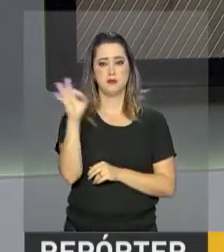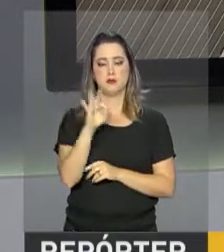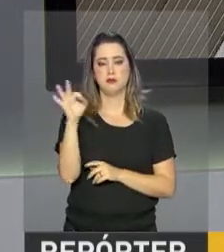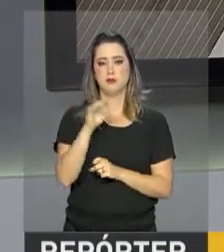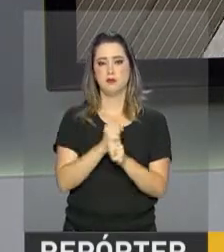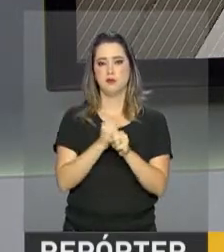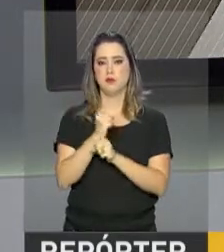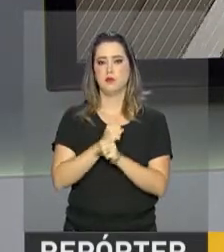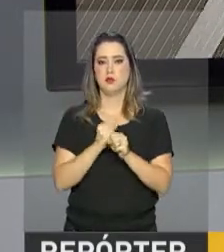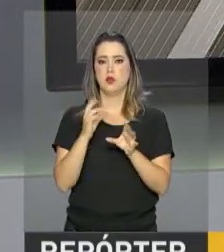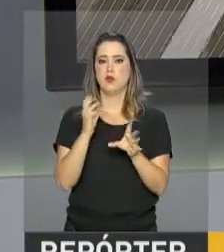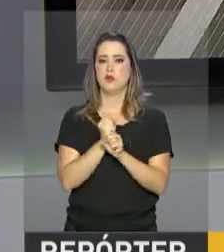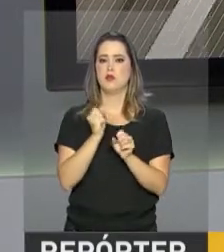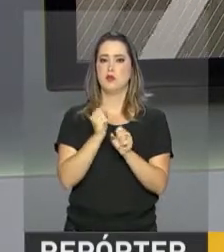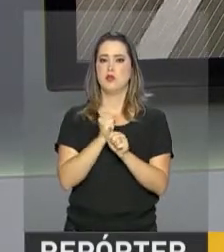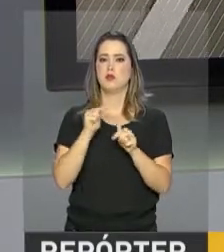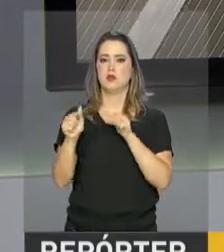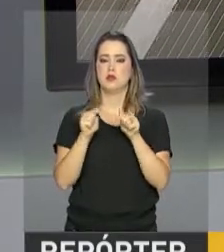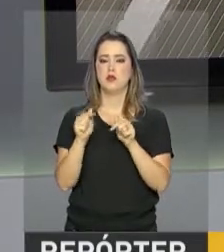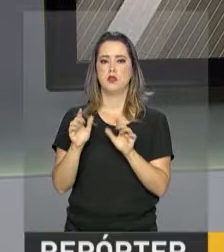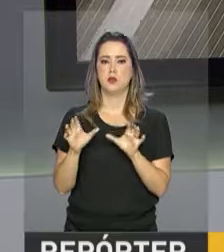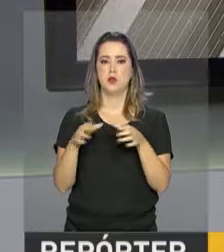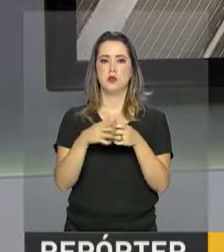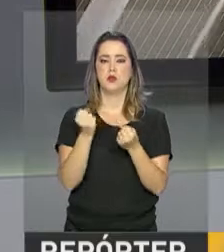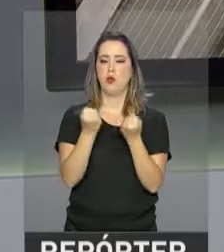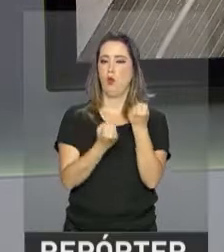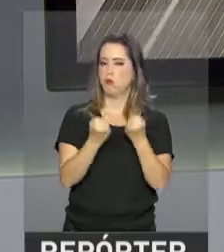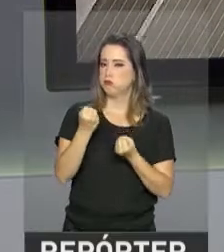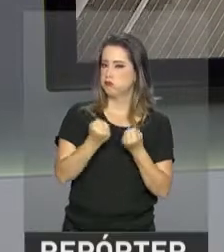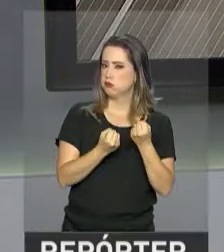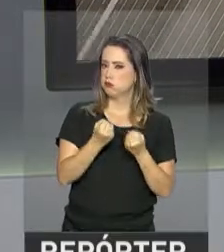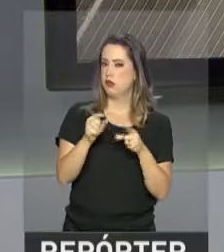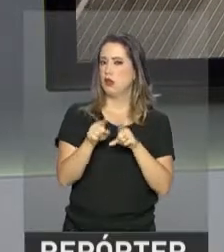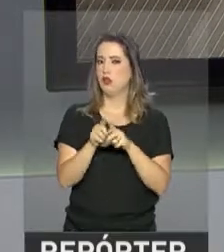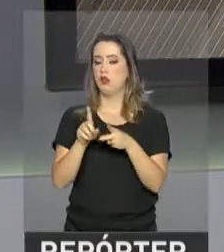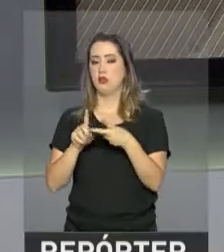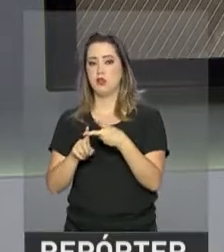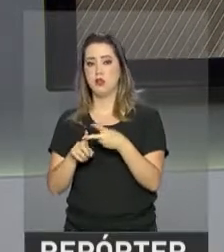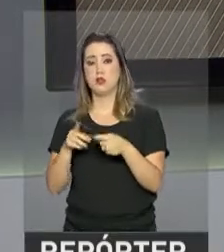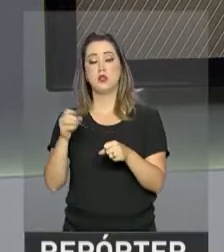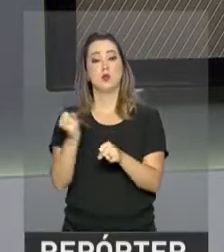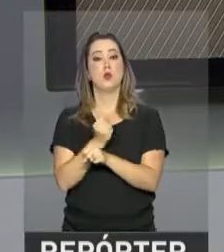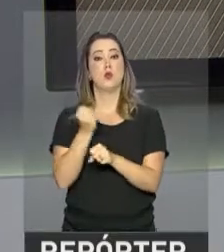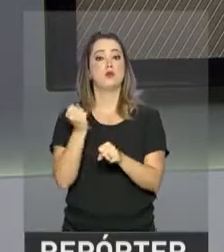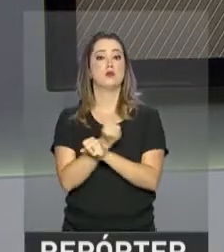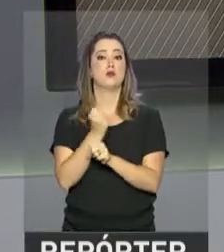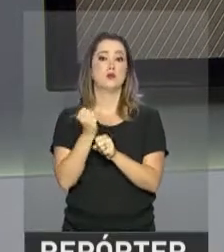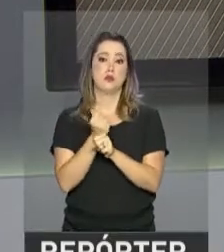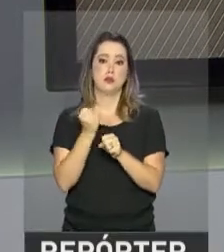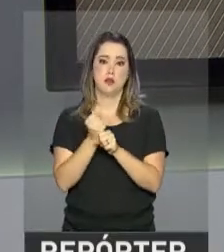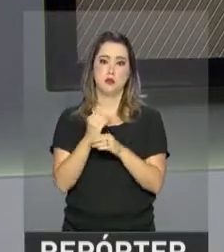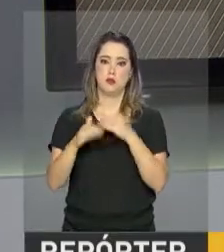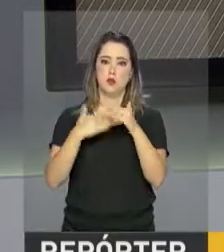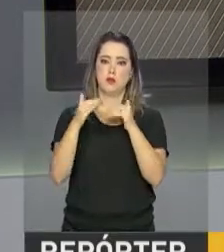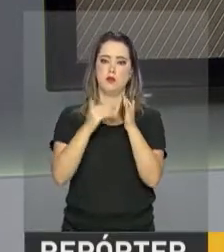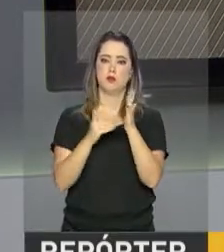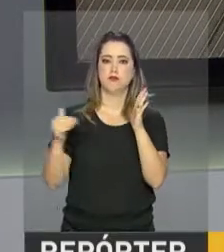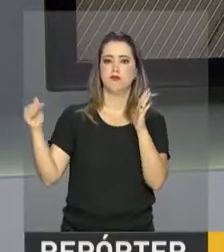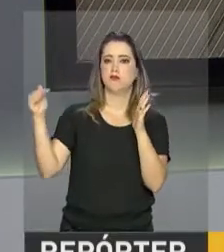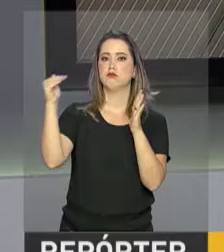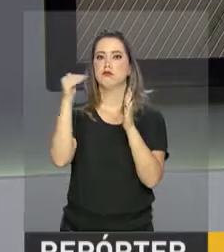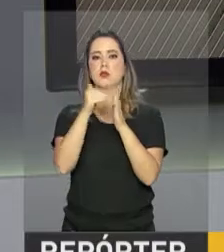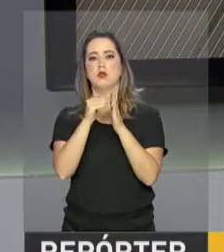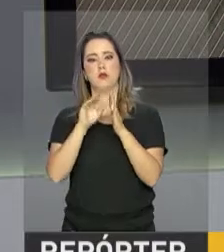ano quando somadas às atividades ligadas ao setor automobilístico e de material de construção o volume de vendas é maior